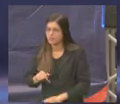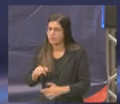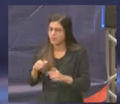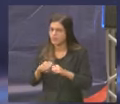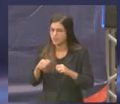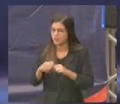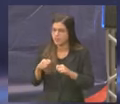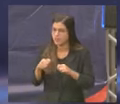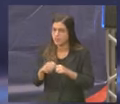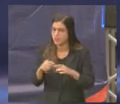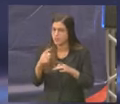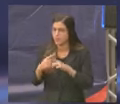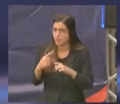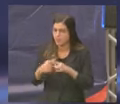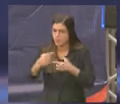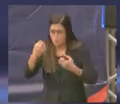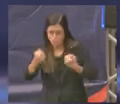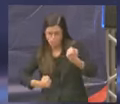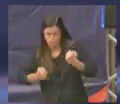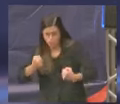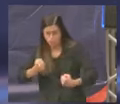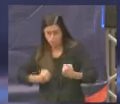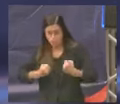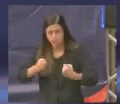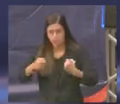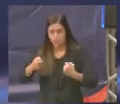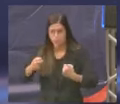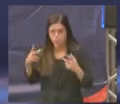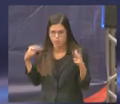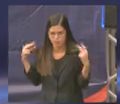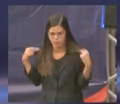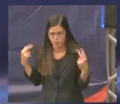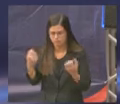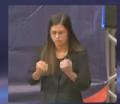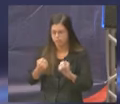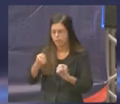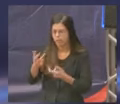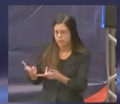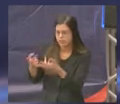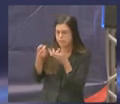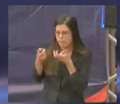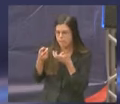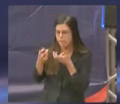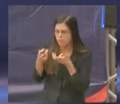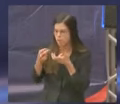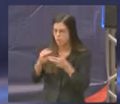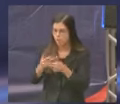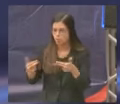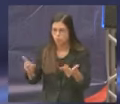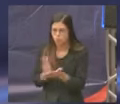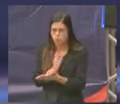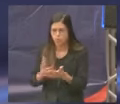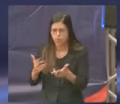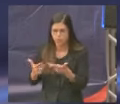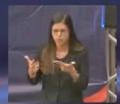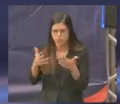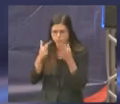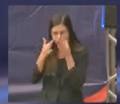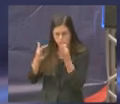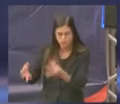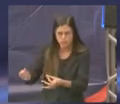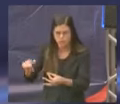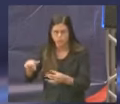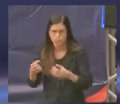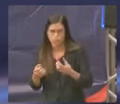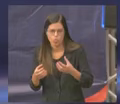feitas porque o motorista percebeu alguma coisa fora da ordem e chamou a atenção da equipe de reportagem. Hoje em dia, não. Hoje em